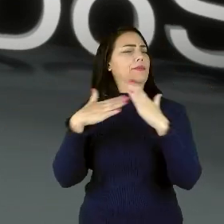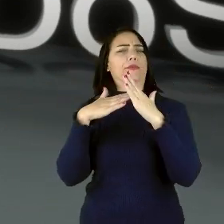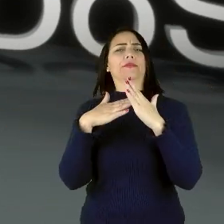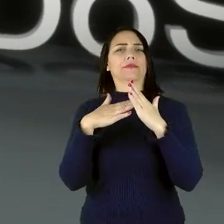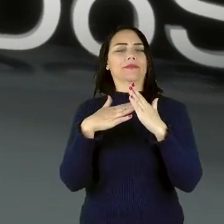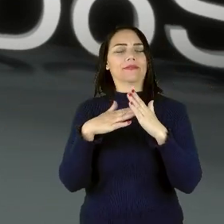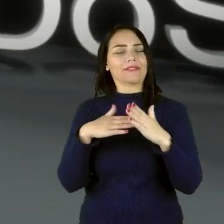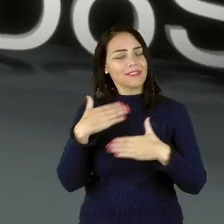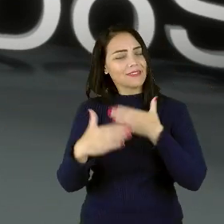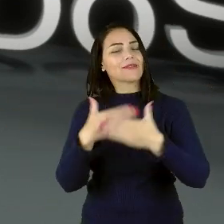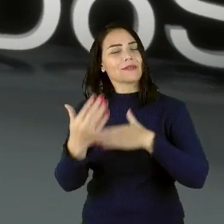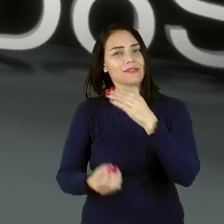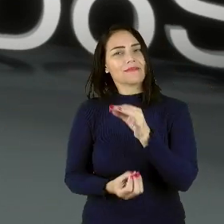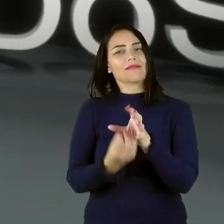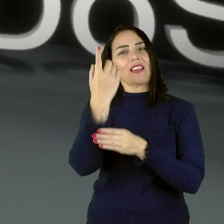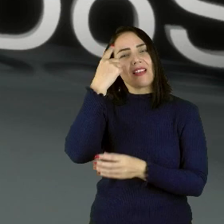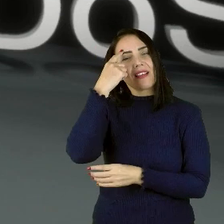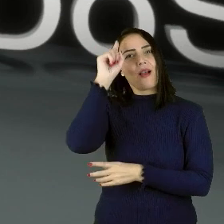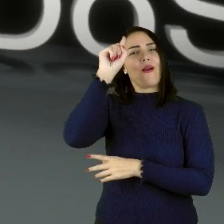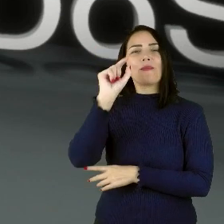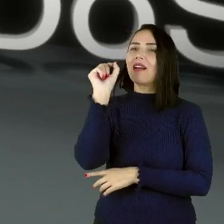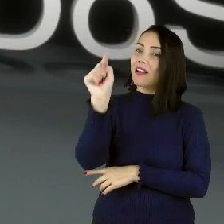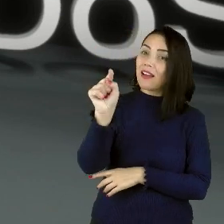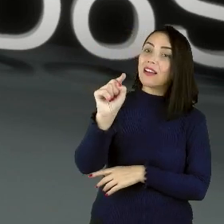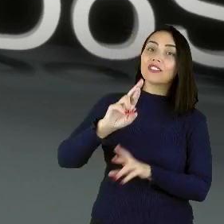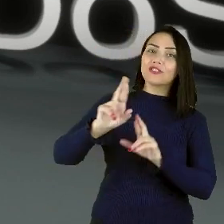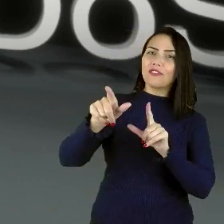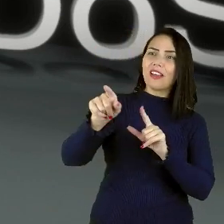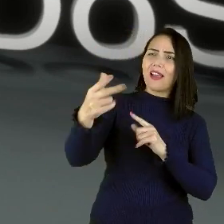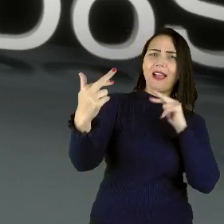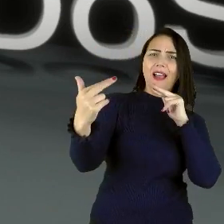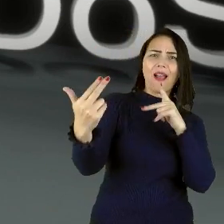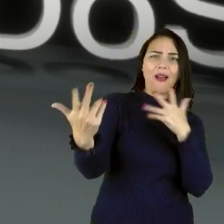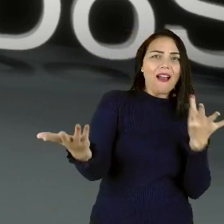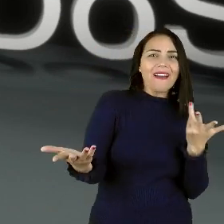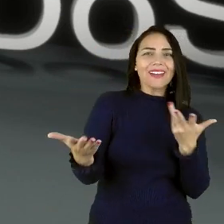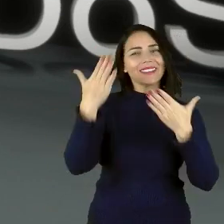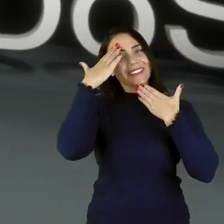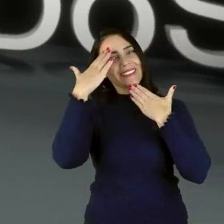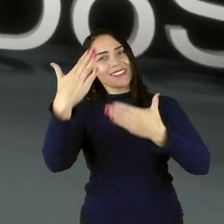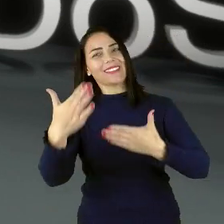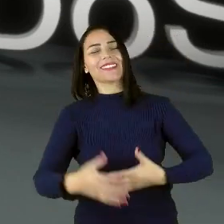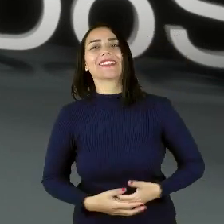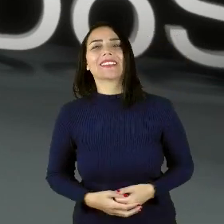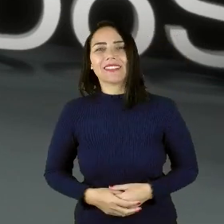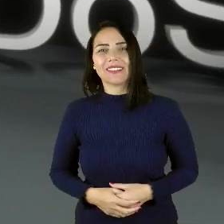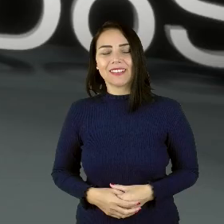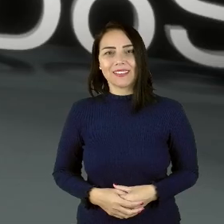obstáculos. Assim depois se descobre que aquele que é diferente acaba sendo igual. Muito obrigado.